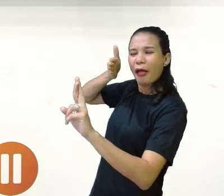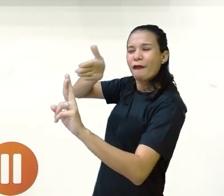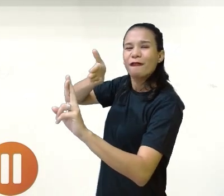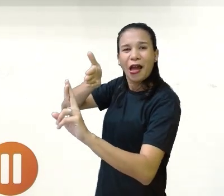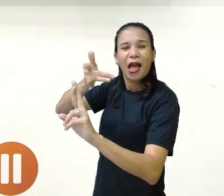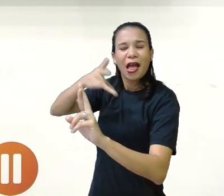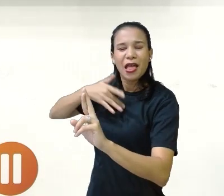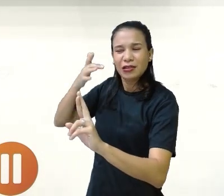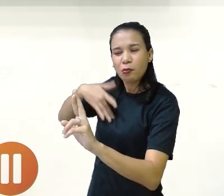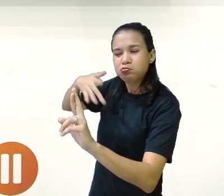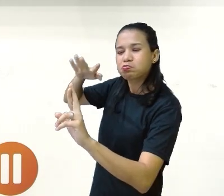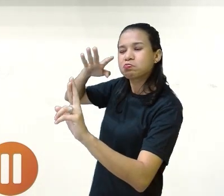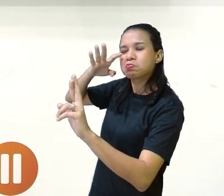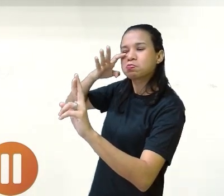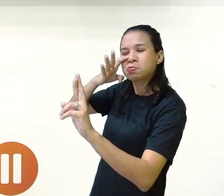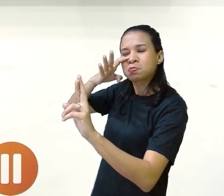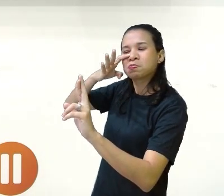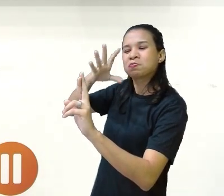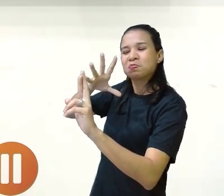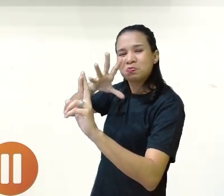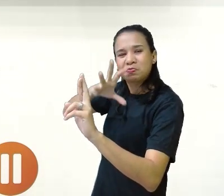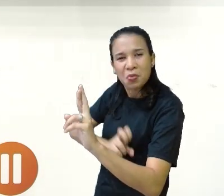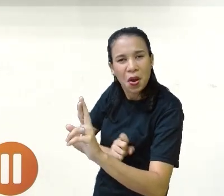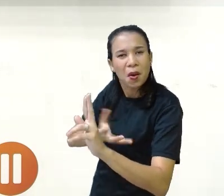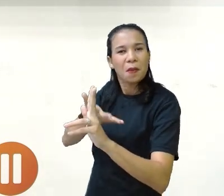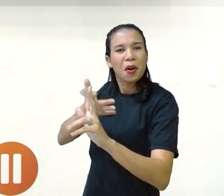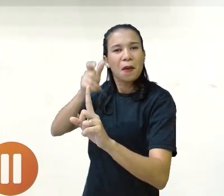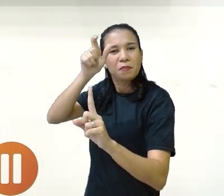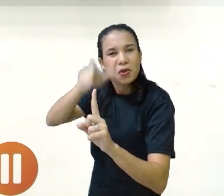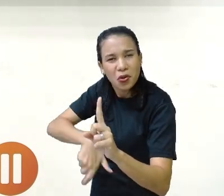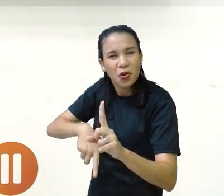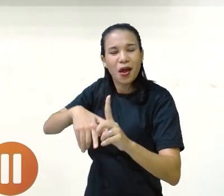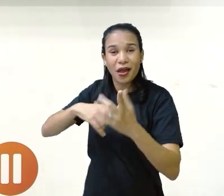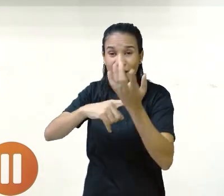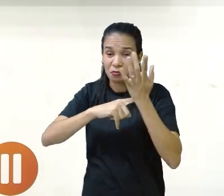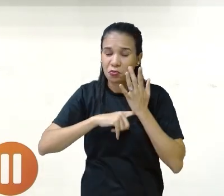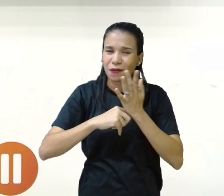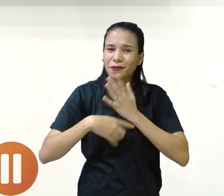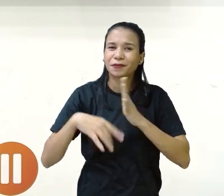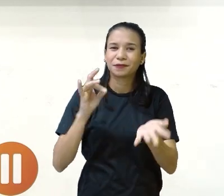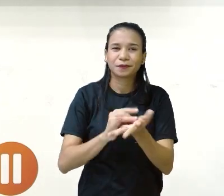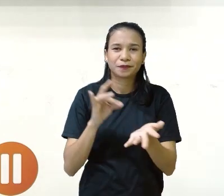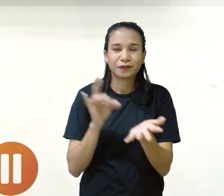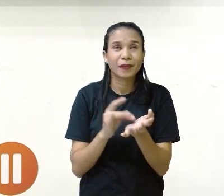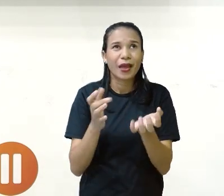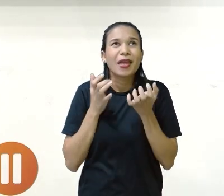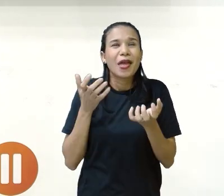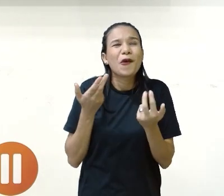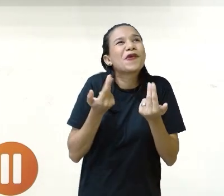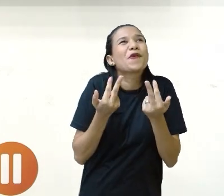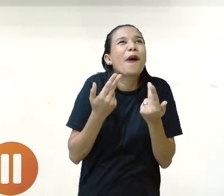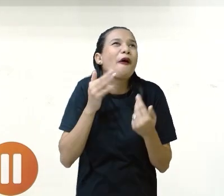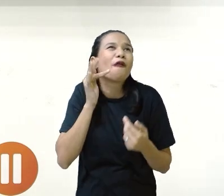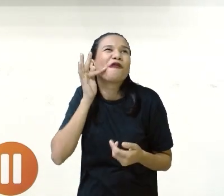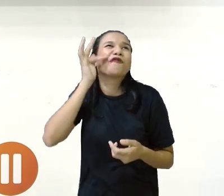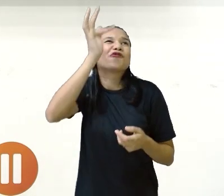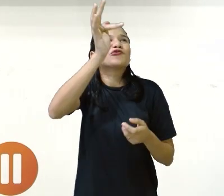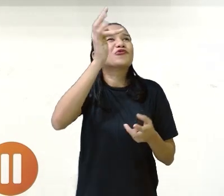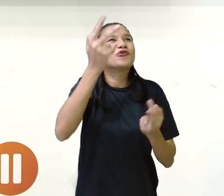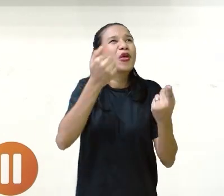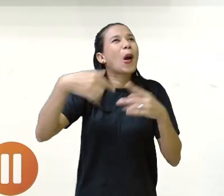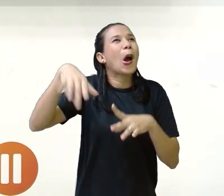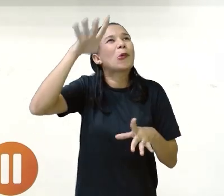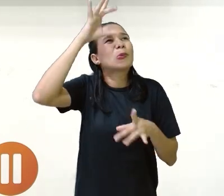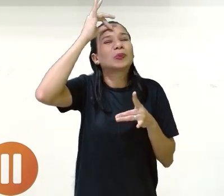admira, que é uma pessoa que você ama, que é uma pessoa que te ajuda e que você quer ser como ela quando